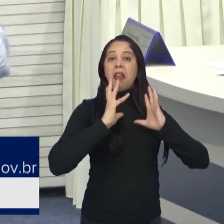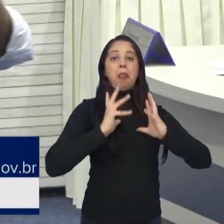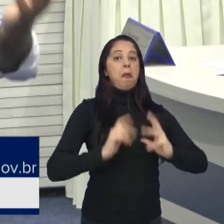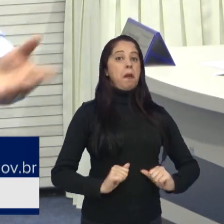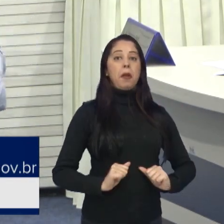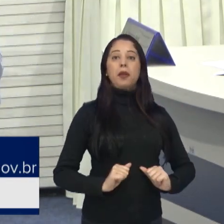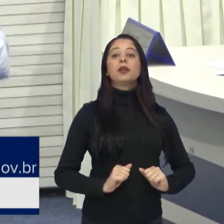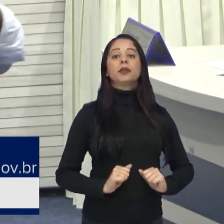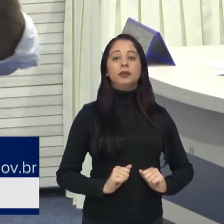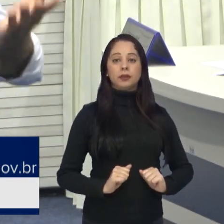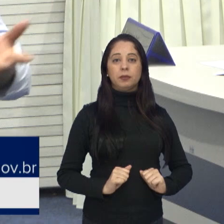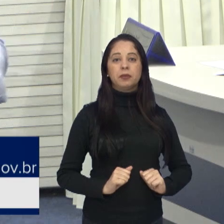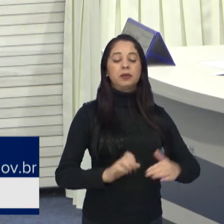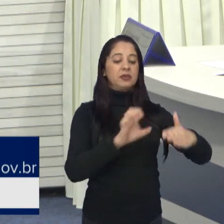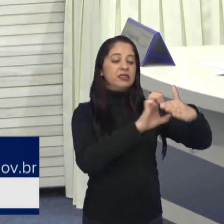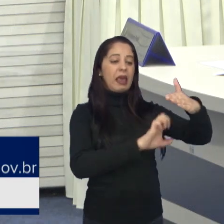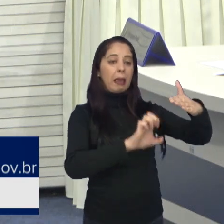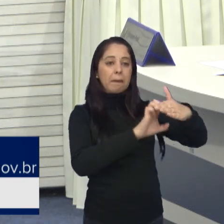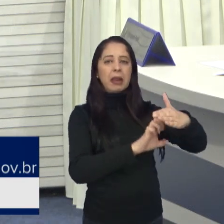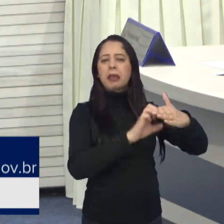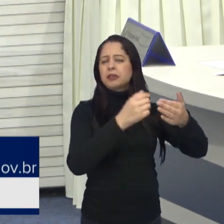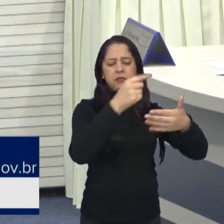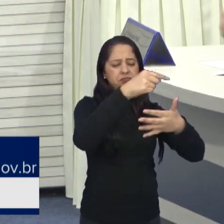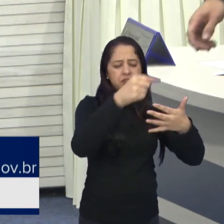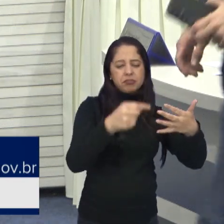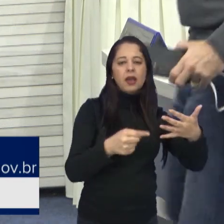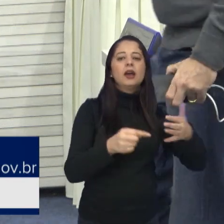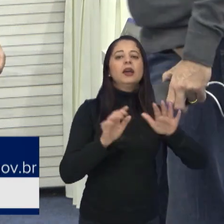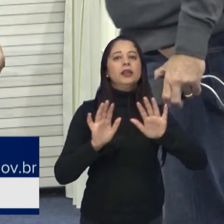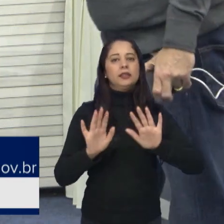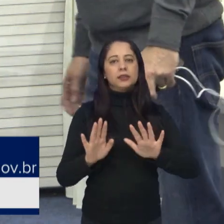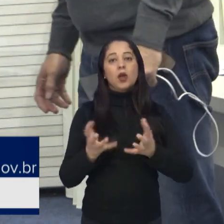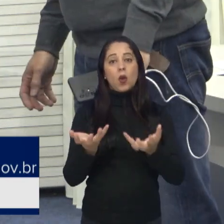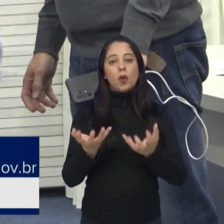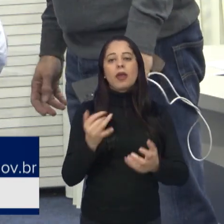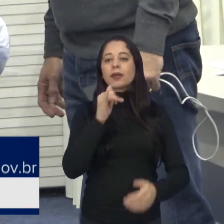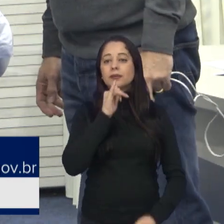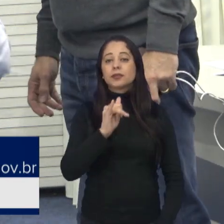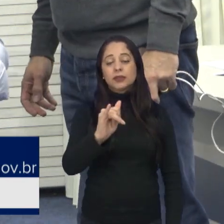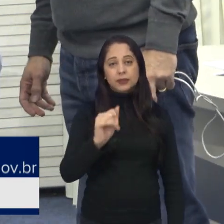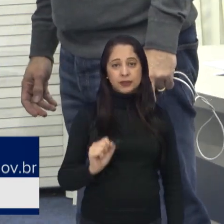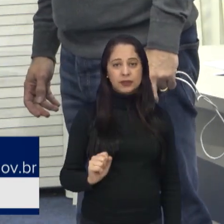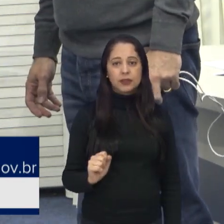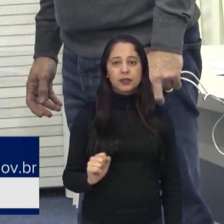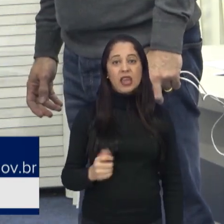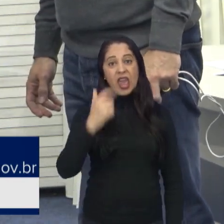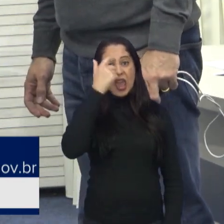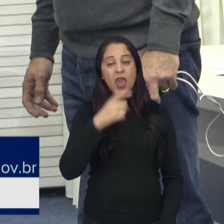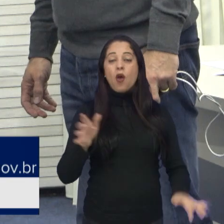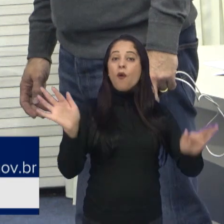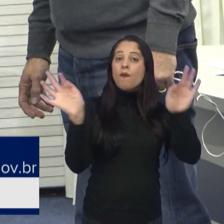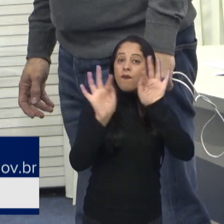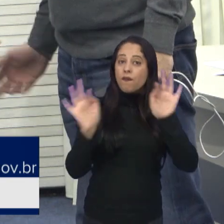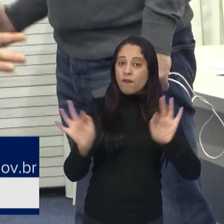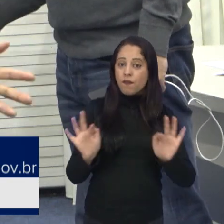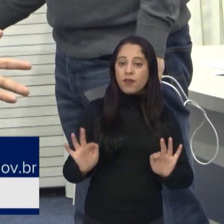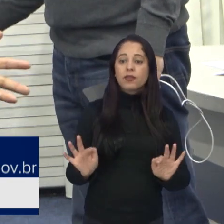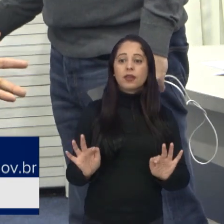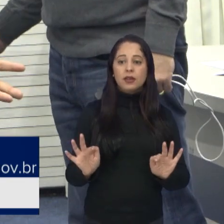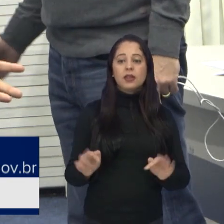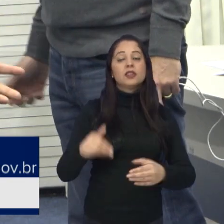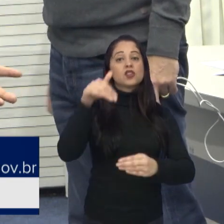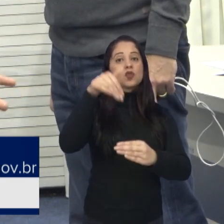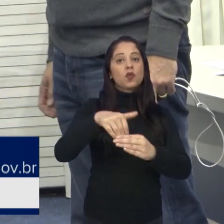vida, na sua pequena empresa e tal, novamente. Então, quero aqui dizer que fico feliz na noite de hoje estar votando